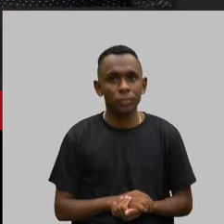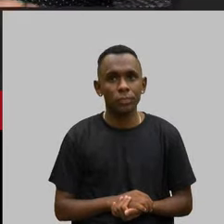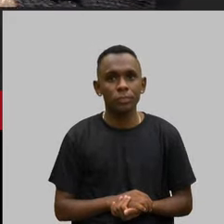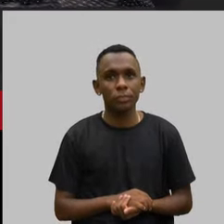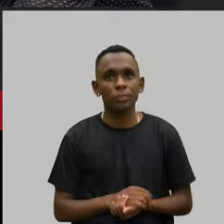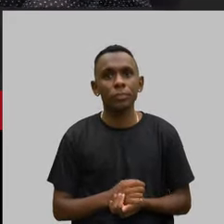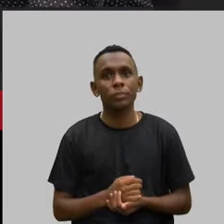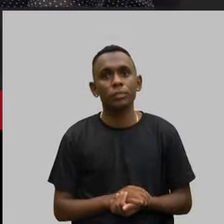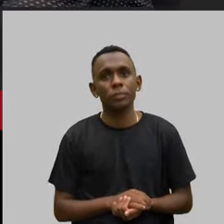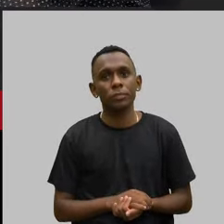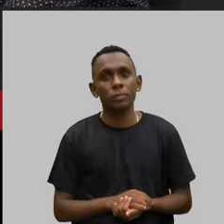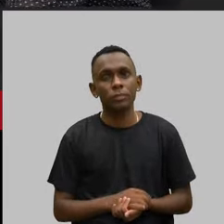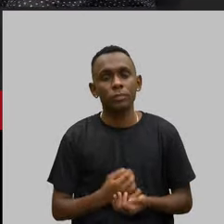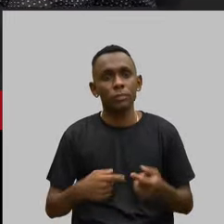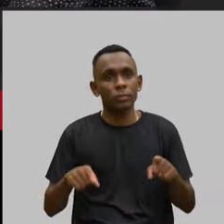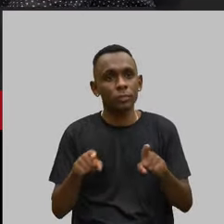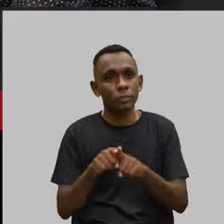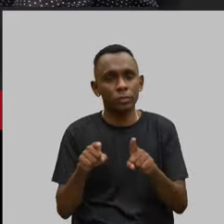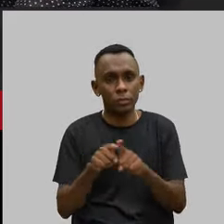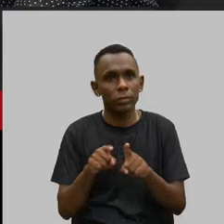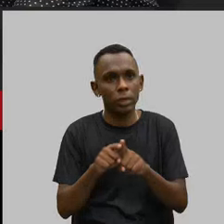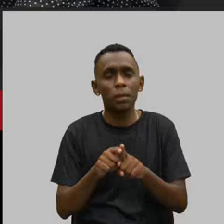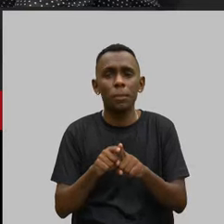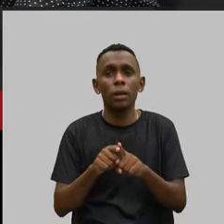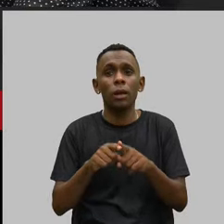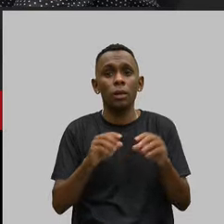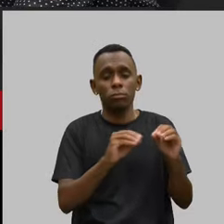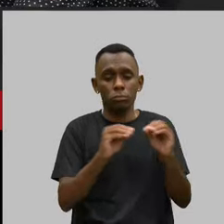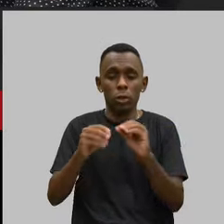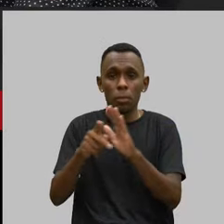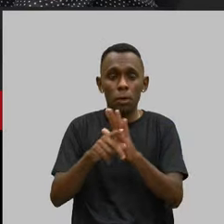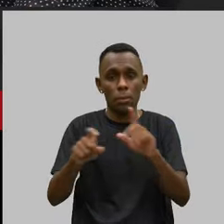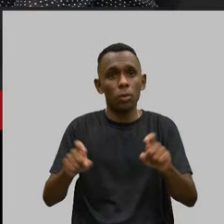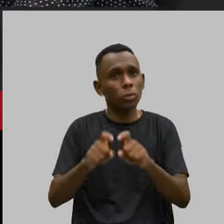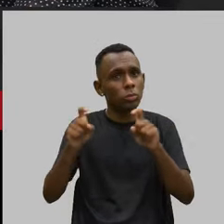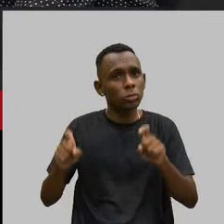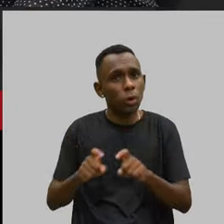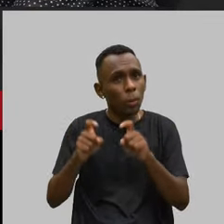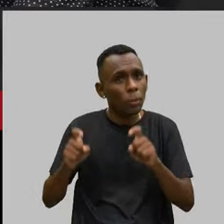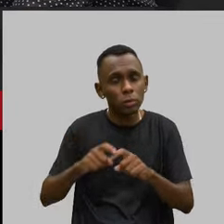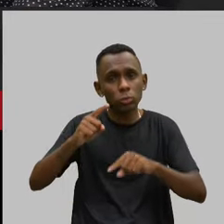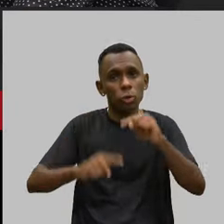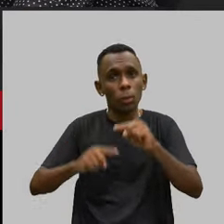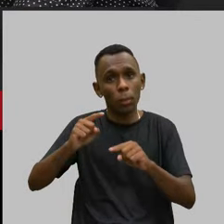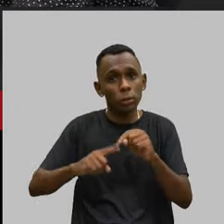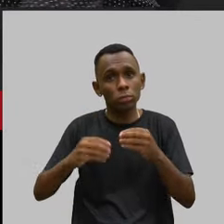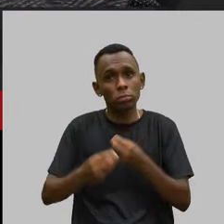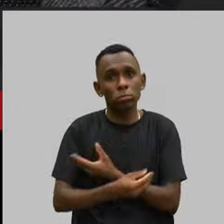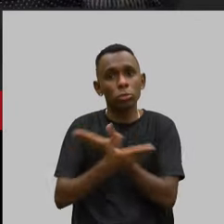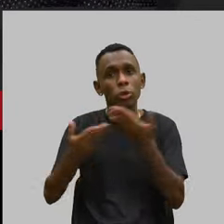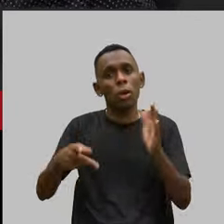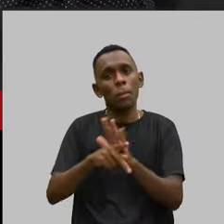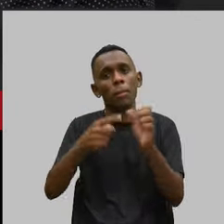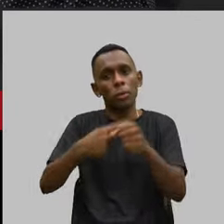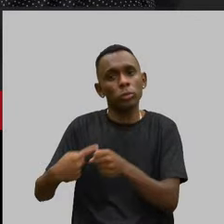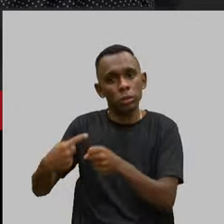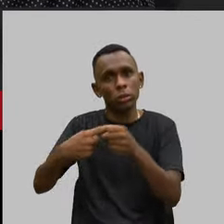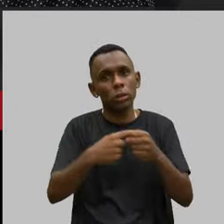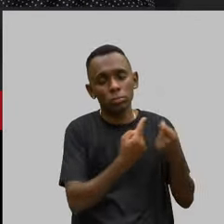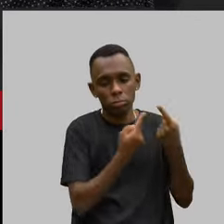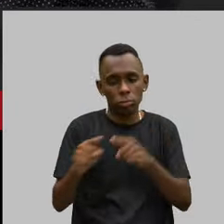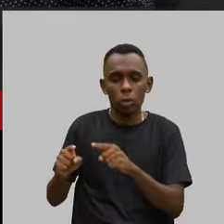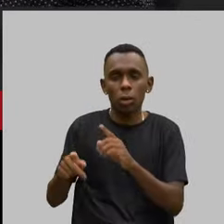intendência de da cidade administrativa a gente teve a transferência de computadores à bolsa de materiais para doação aos municípios ações de combate à